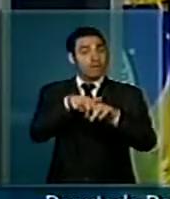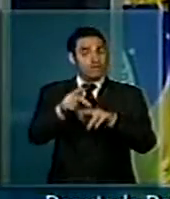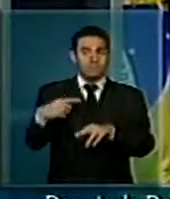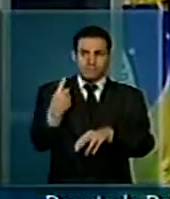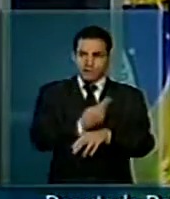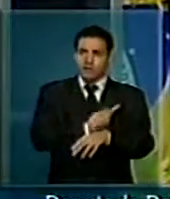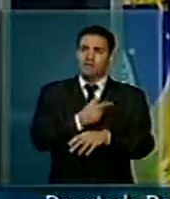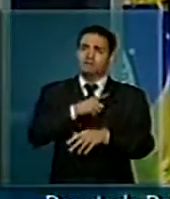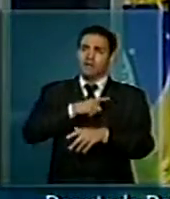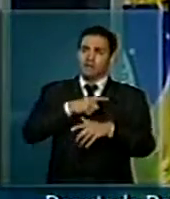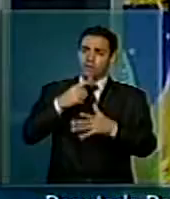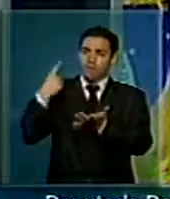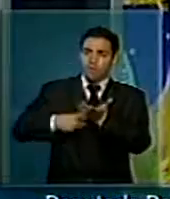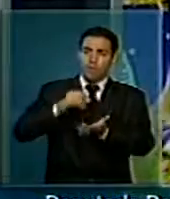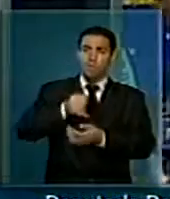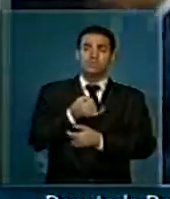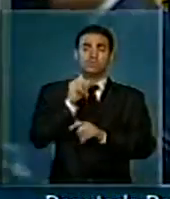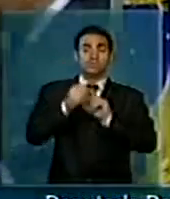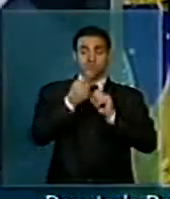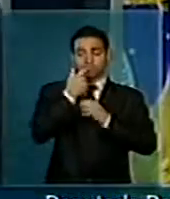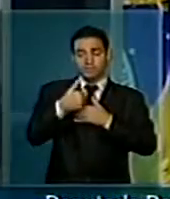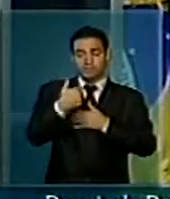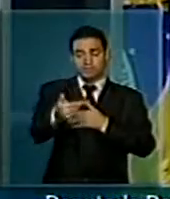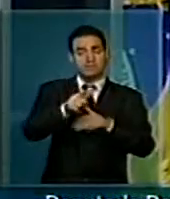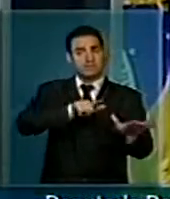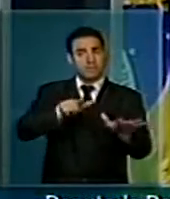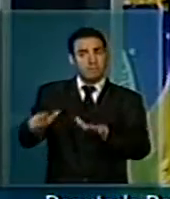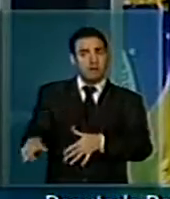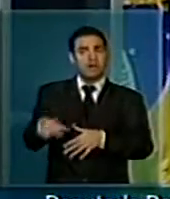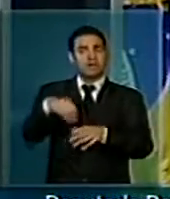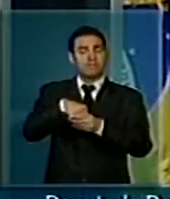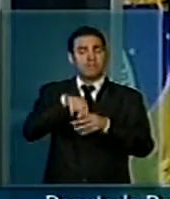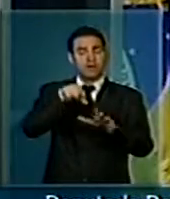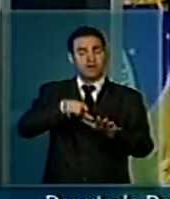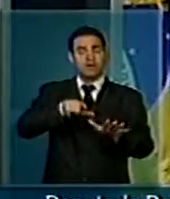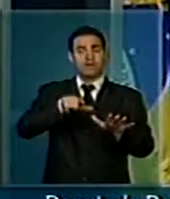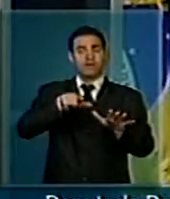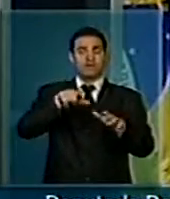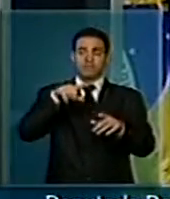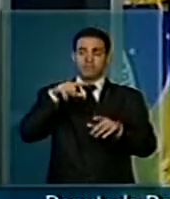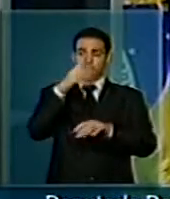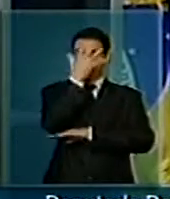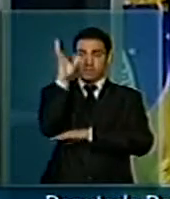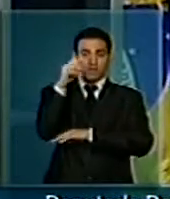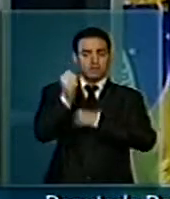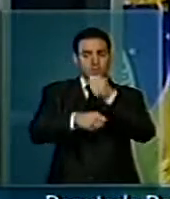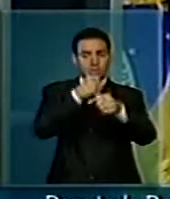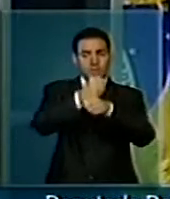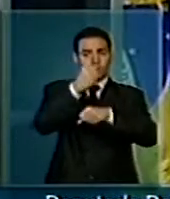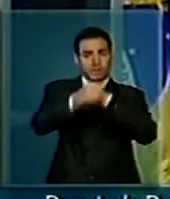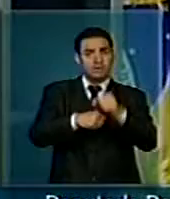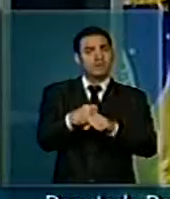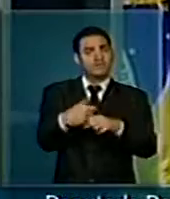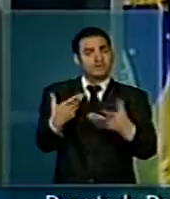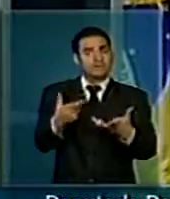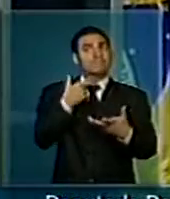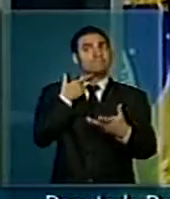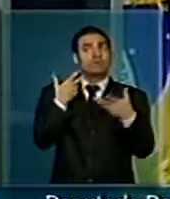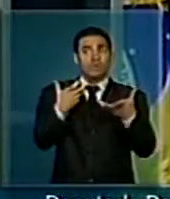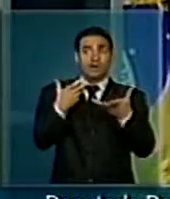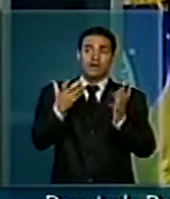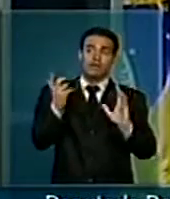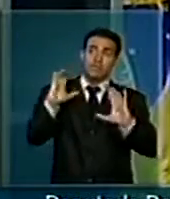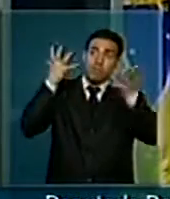oportunidade de nos próximos dias e semanas do meio ambiente, nos anos que virão, comemorar